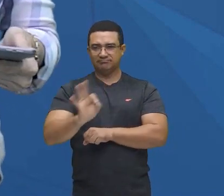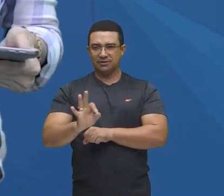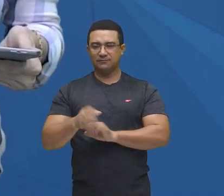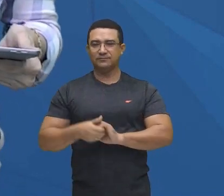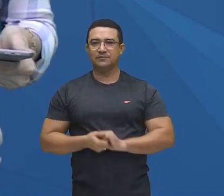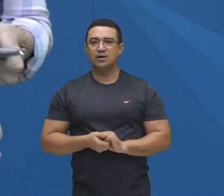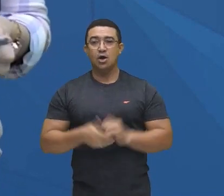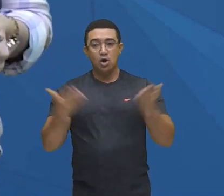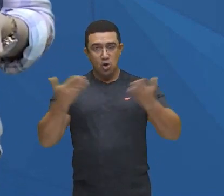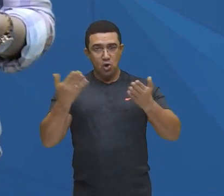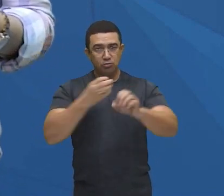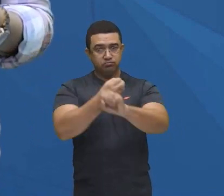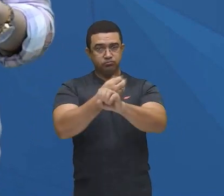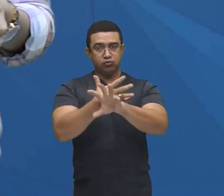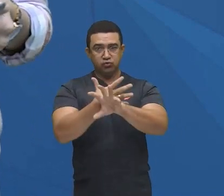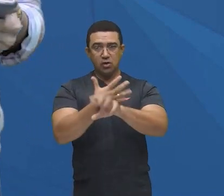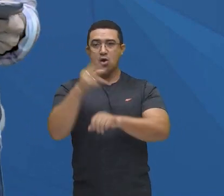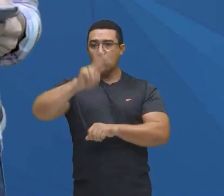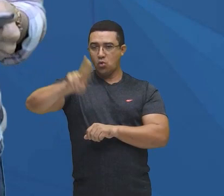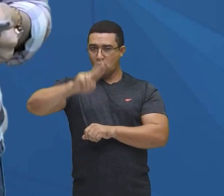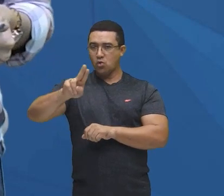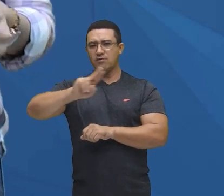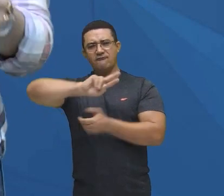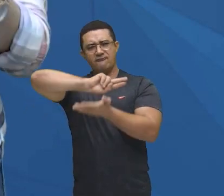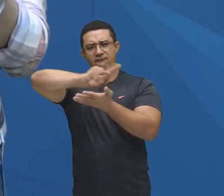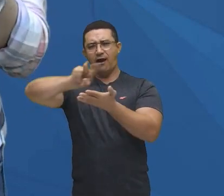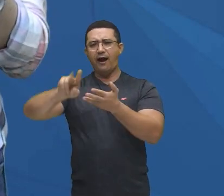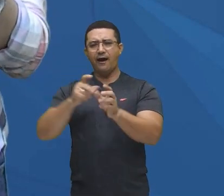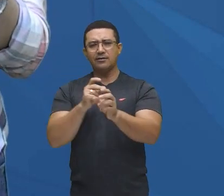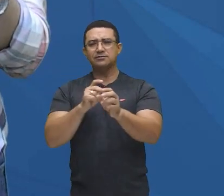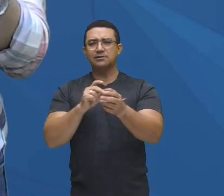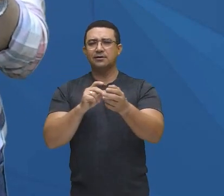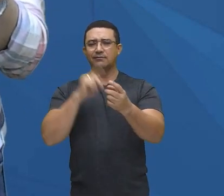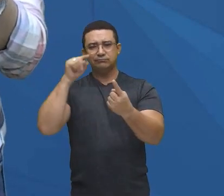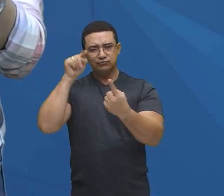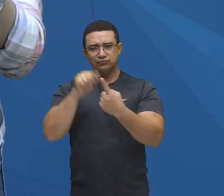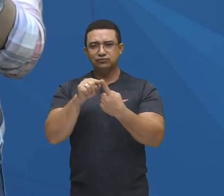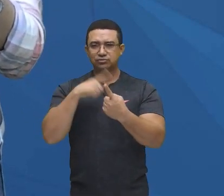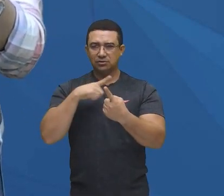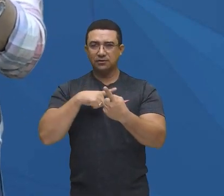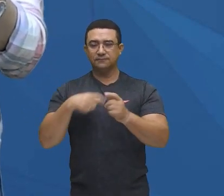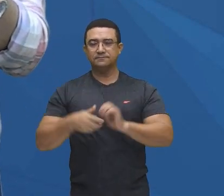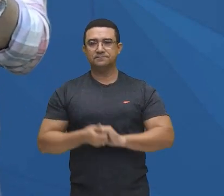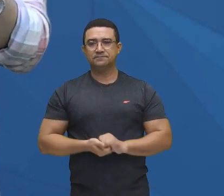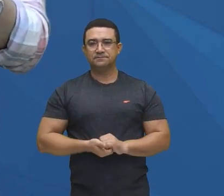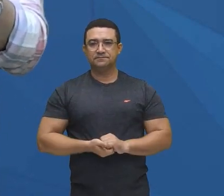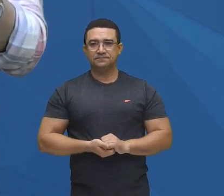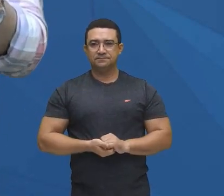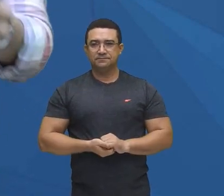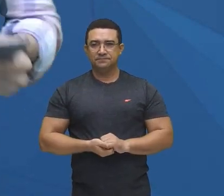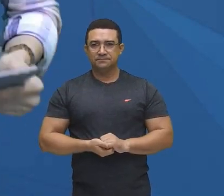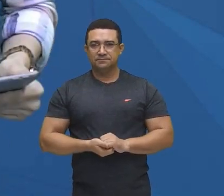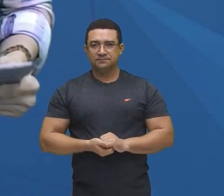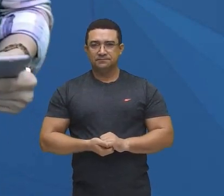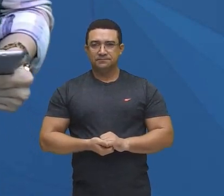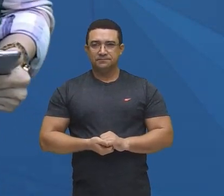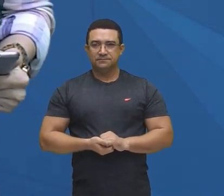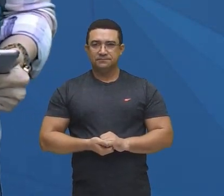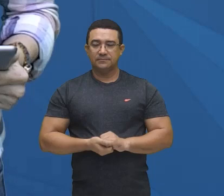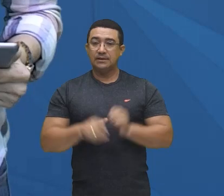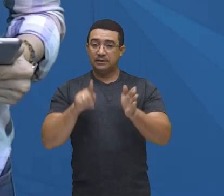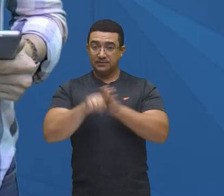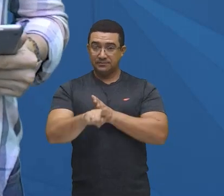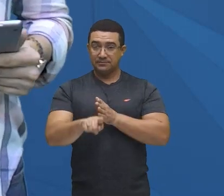inúmeras utilidades, né? Mas na verdade a gente tem aí o surgimento dela para isso. E vamos lá para mais